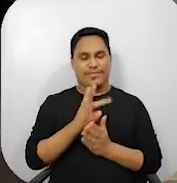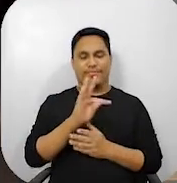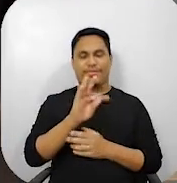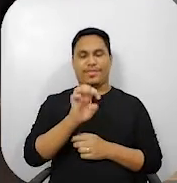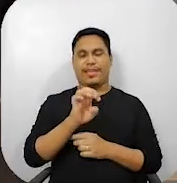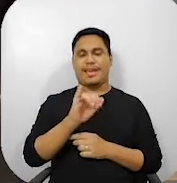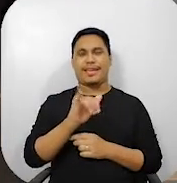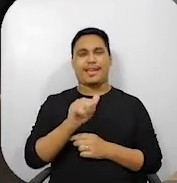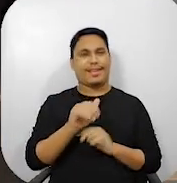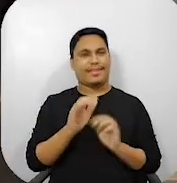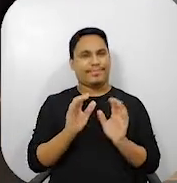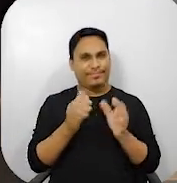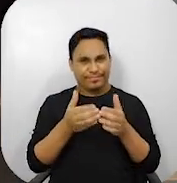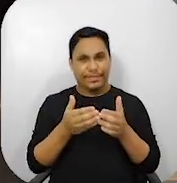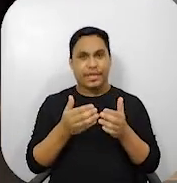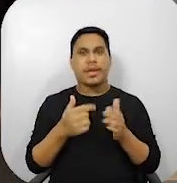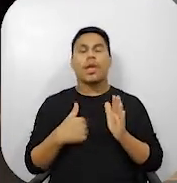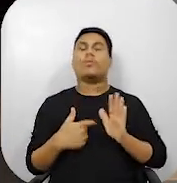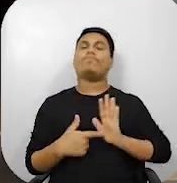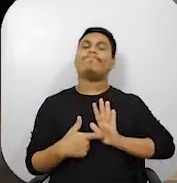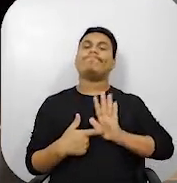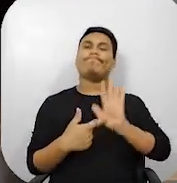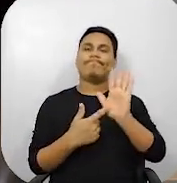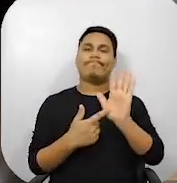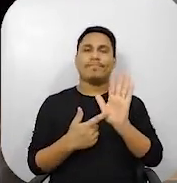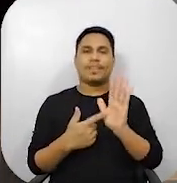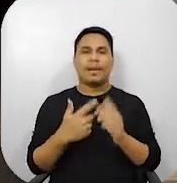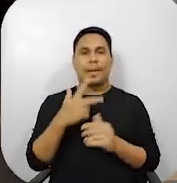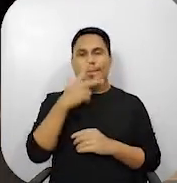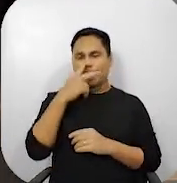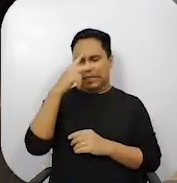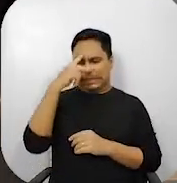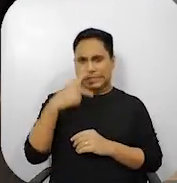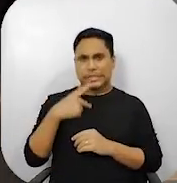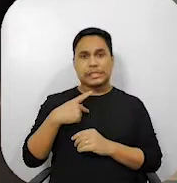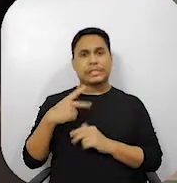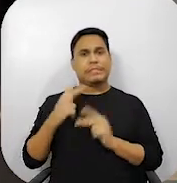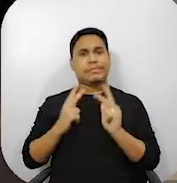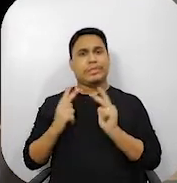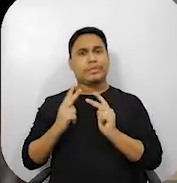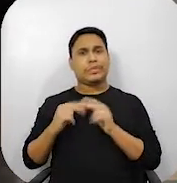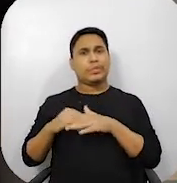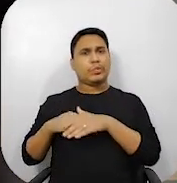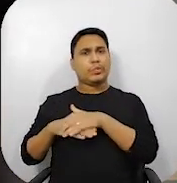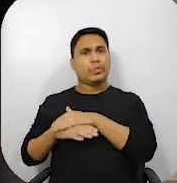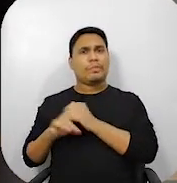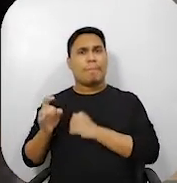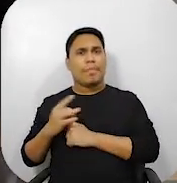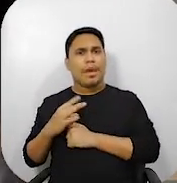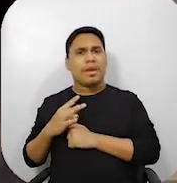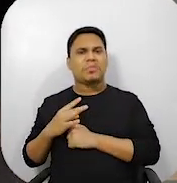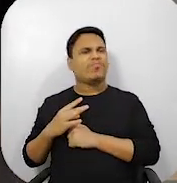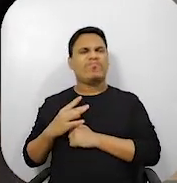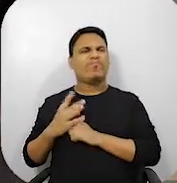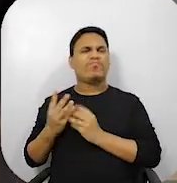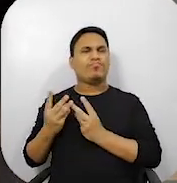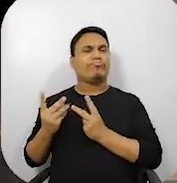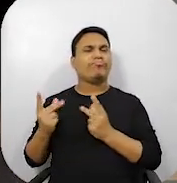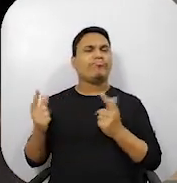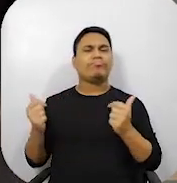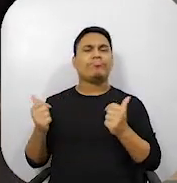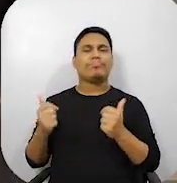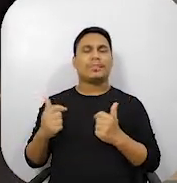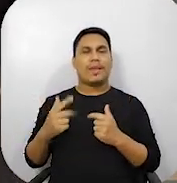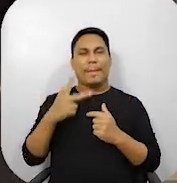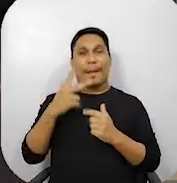me Mostrei mais aí eu perdi um pouco esse pudor que a gente tem um poodle muito grande de se mostrar o seu